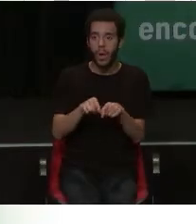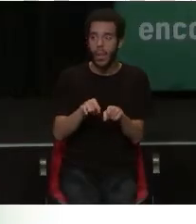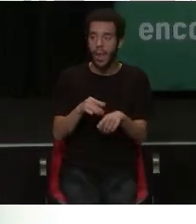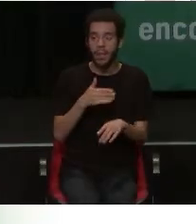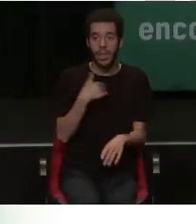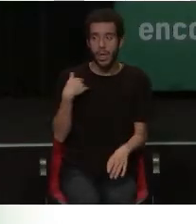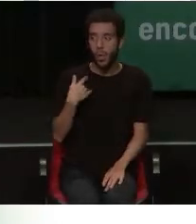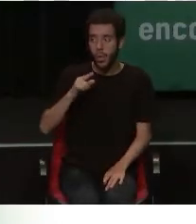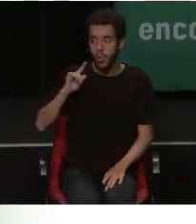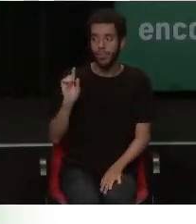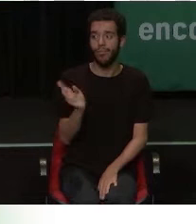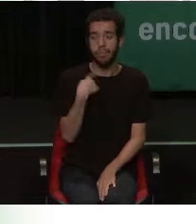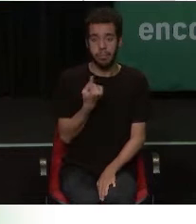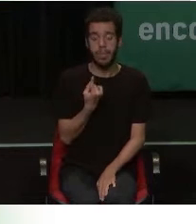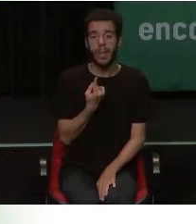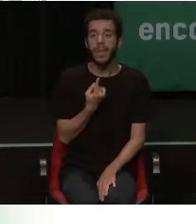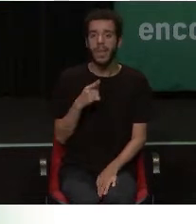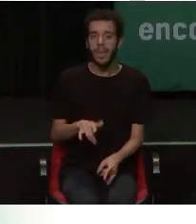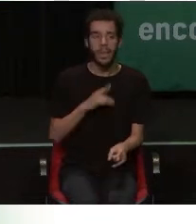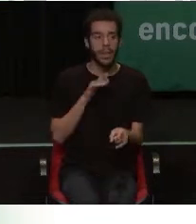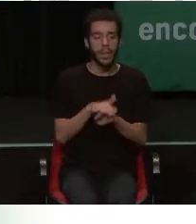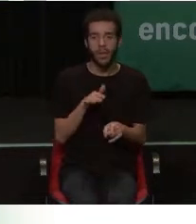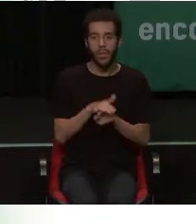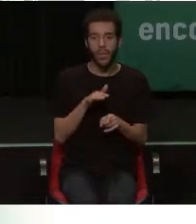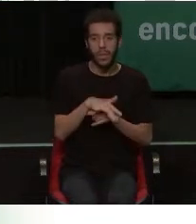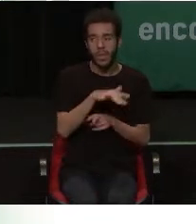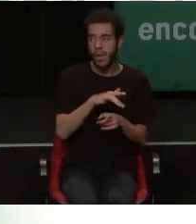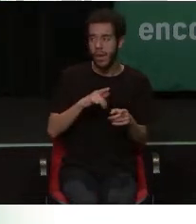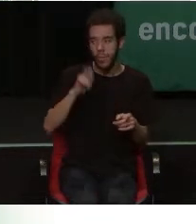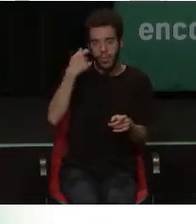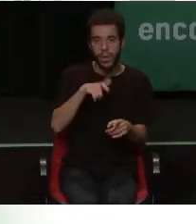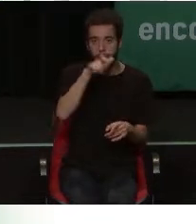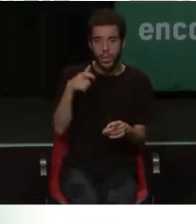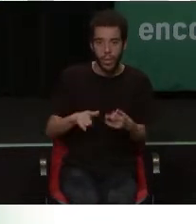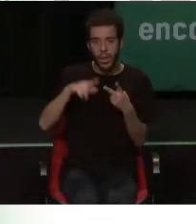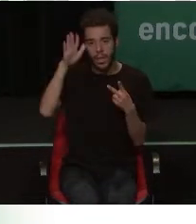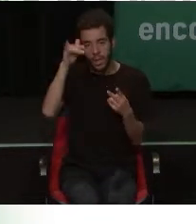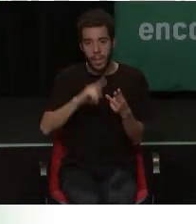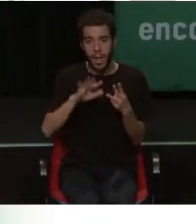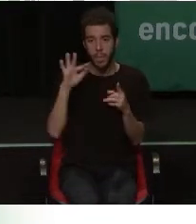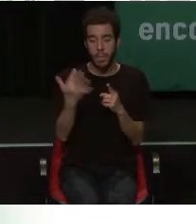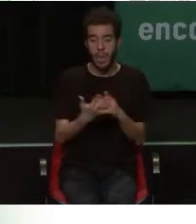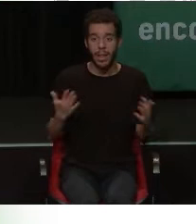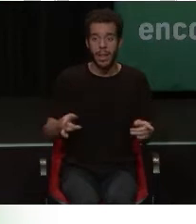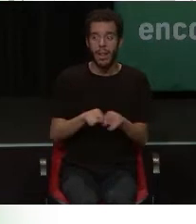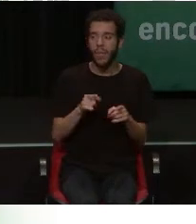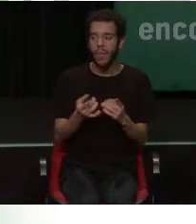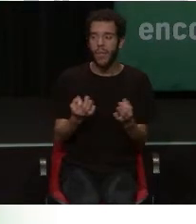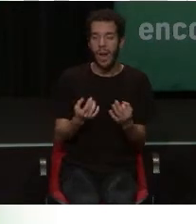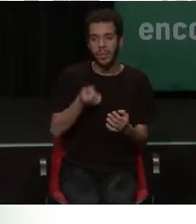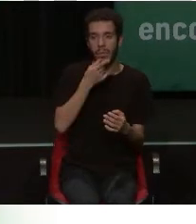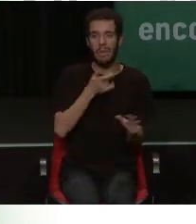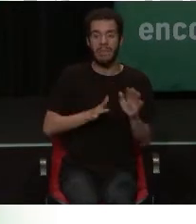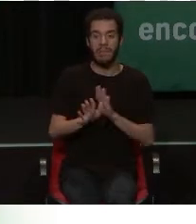saúde, e que afeta pessoas, animais e o ambiente. No entanto, a resistência aos antibióticos é